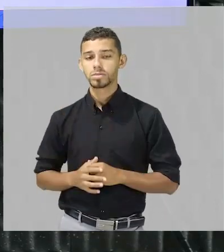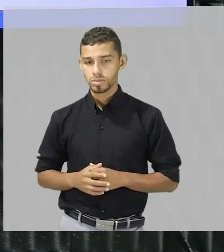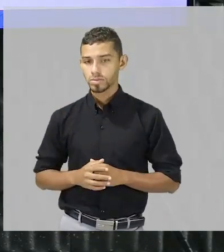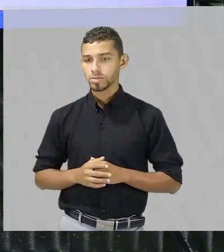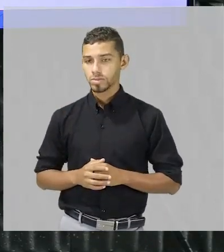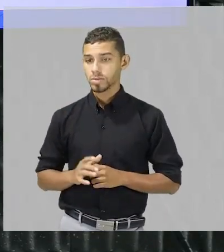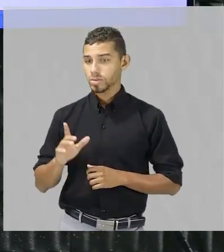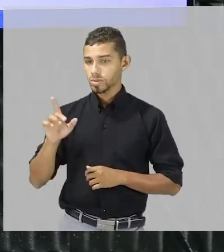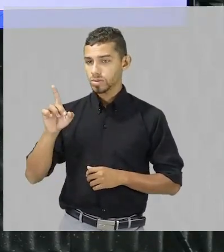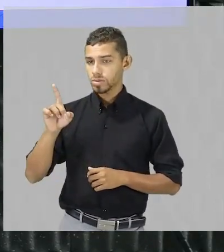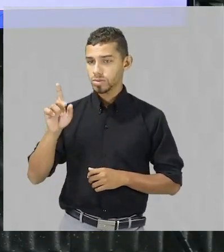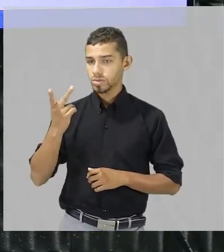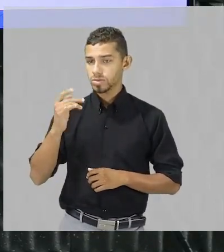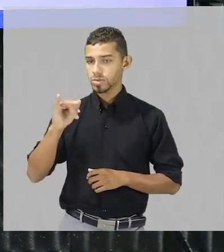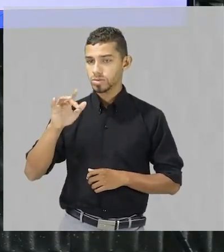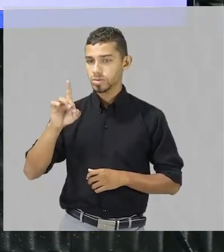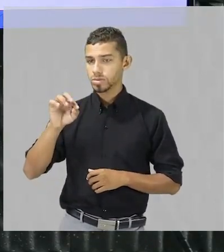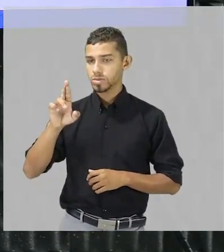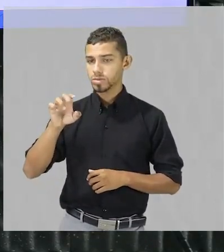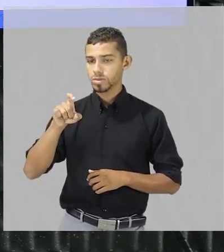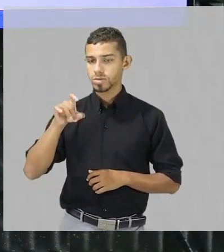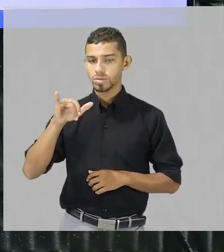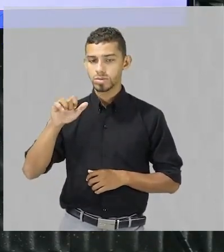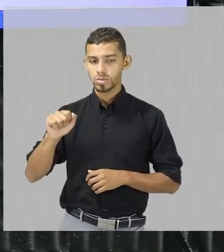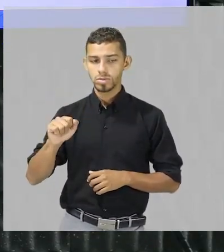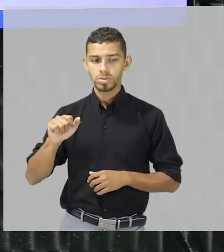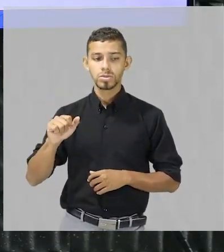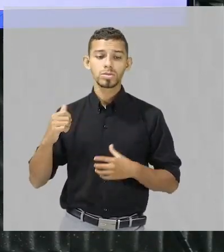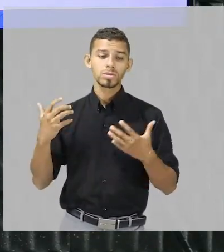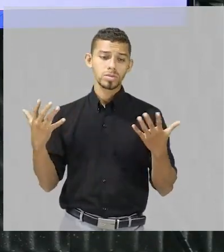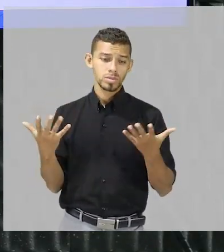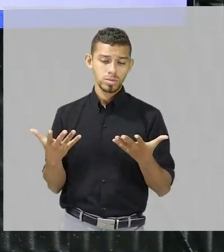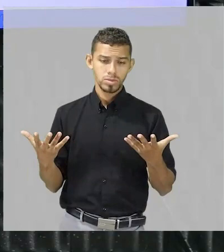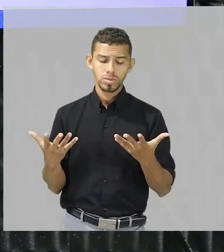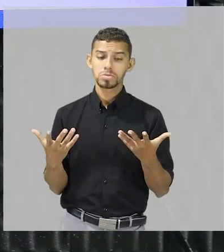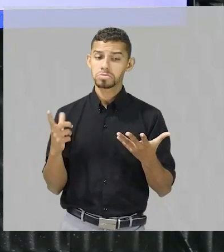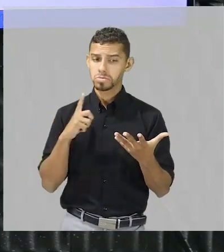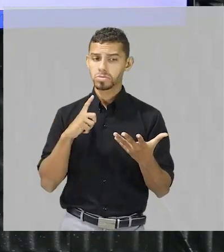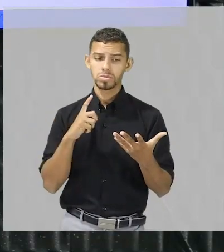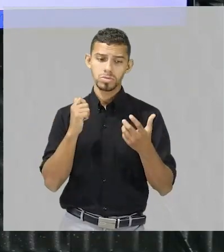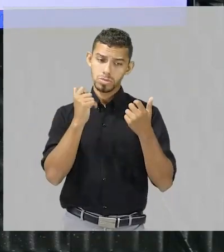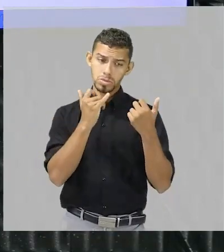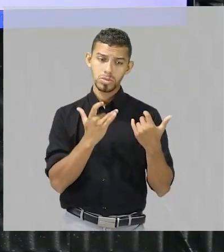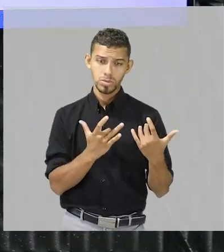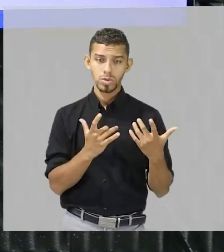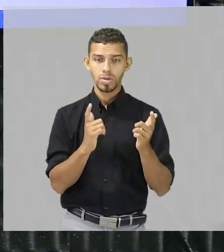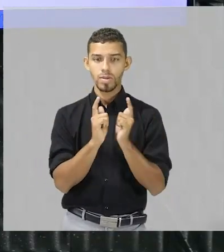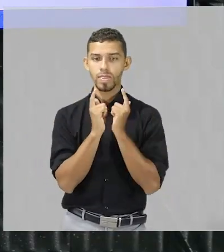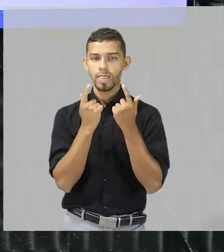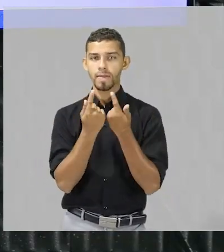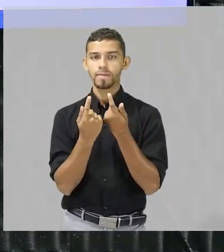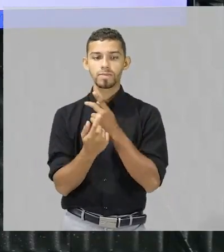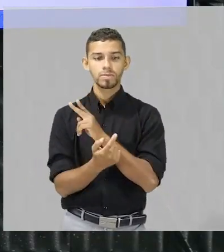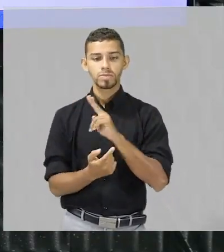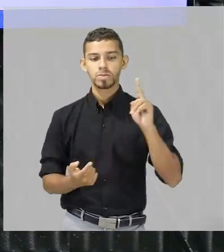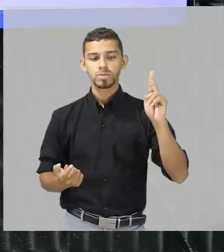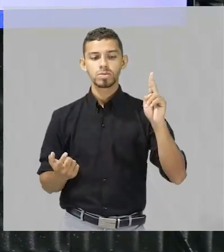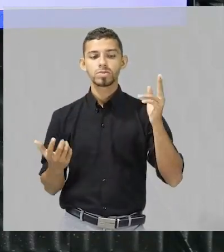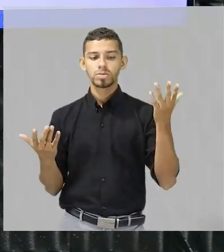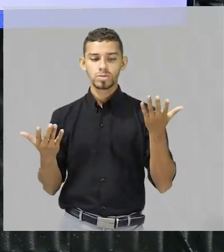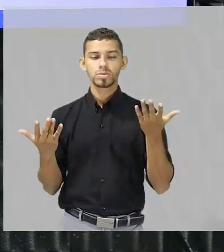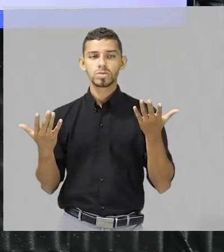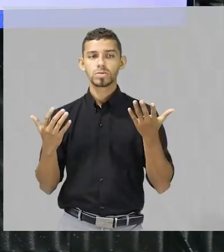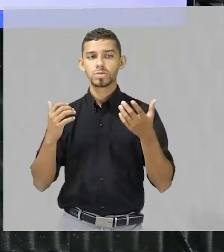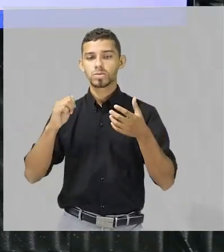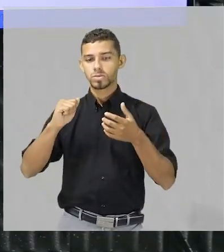hidroxila, né, o grupo OH. Então, eu posso também classificar essa estrutura, esse composto, como